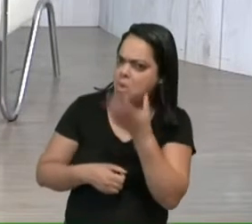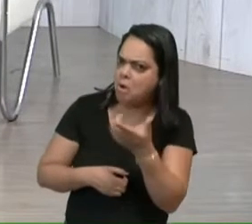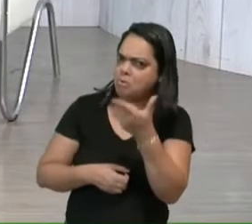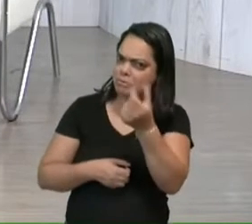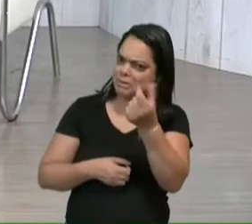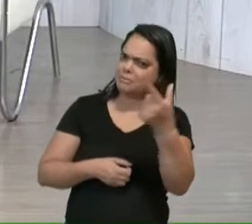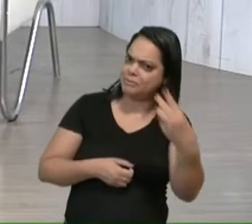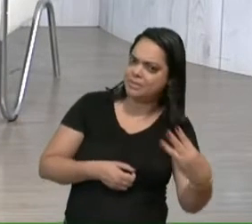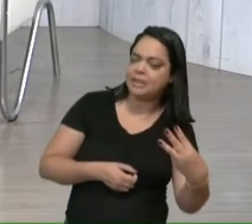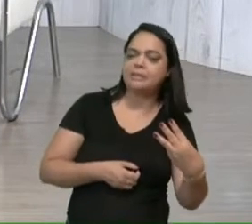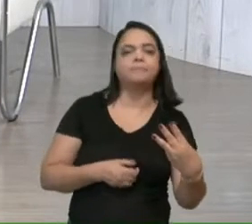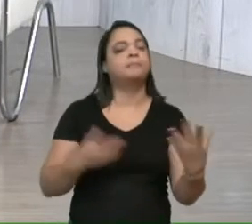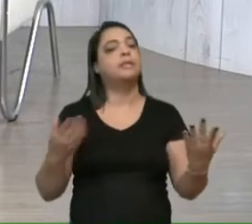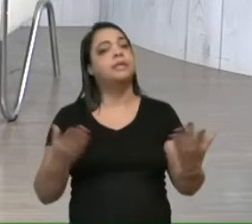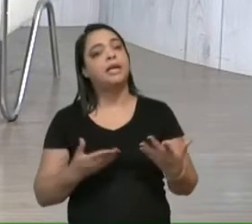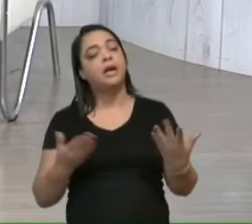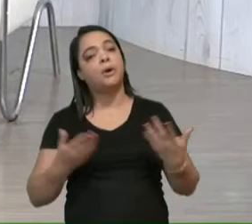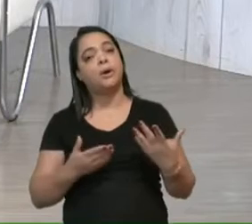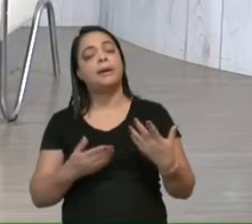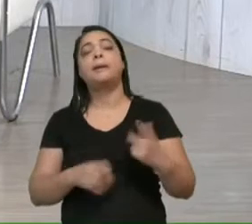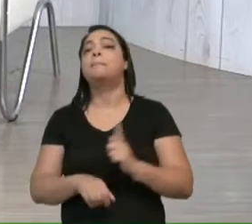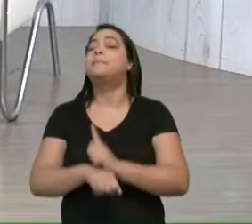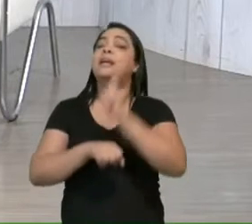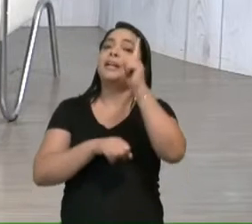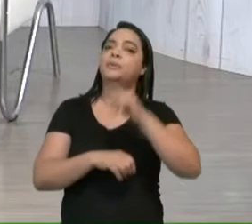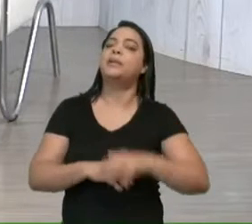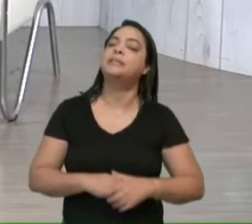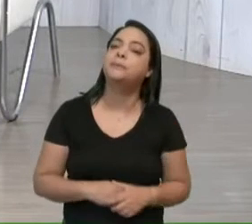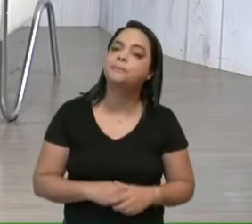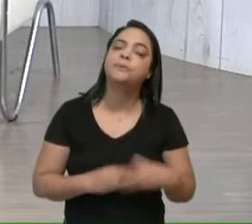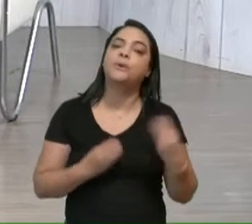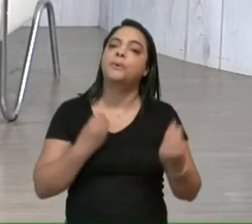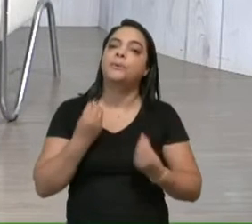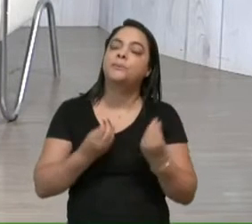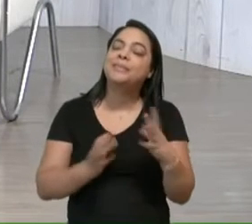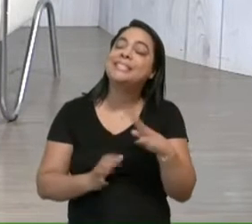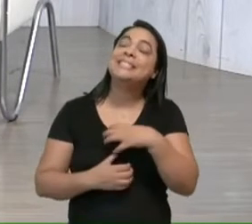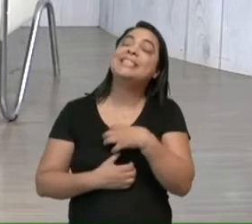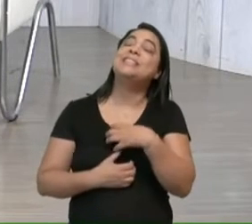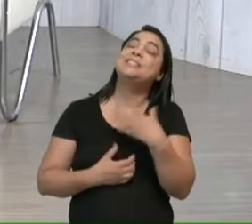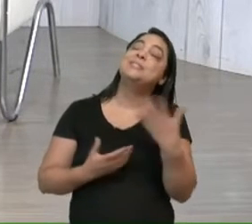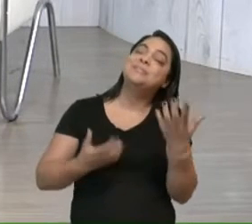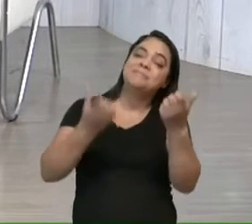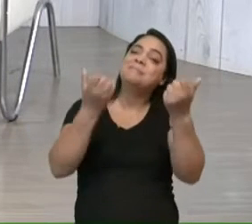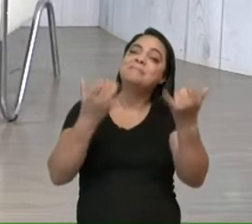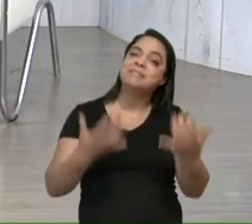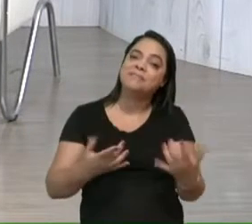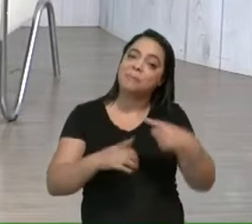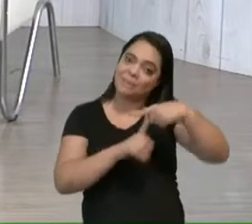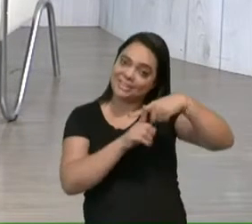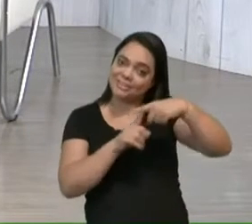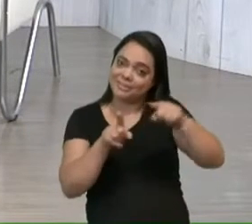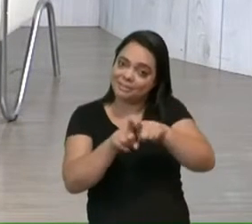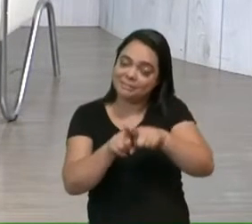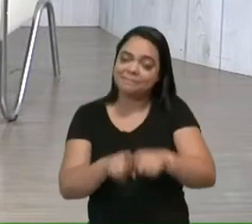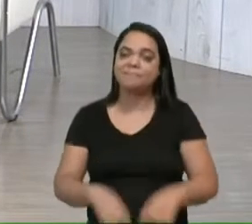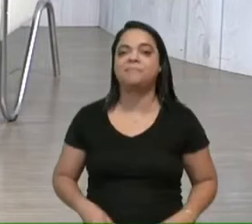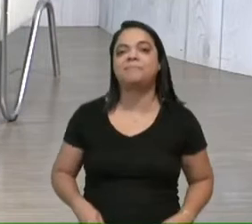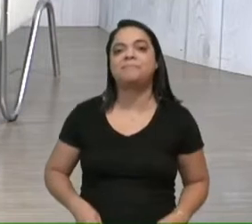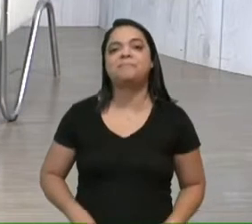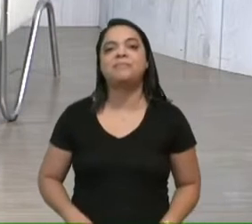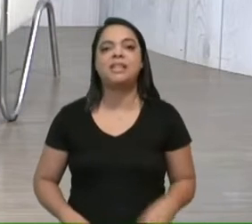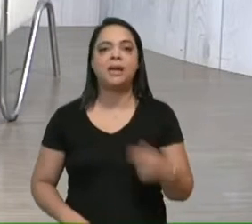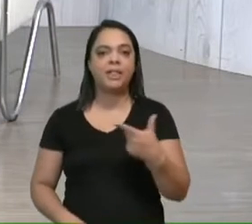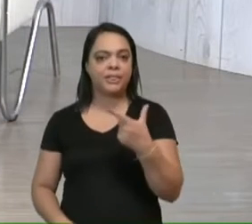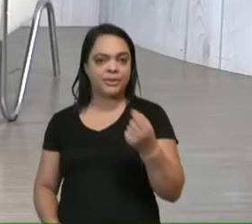e pra pós--graduação né pra graduação sim como que foi um balanço foi positivo bom eh